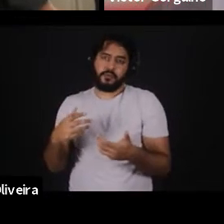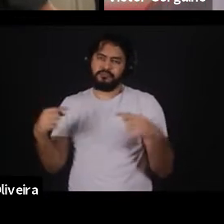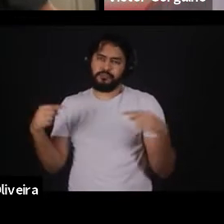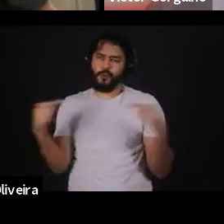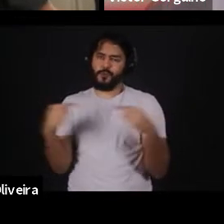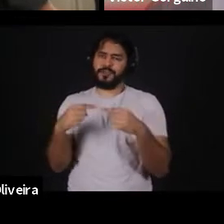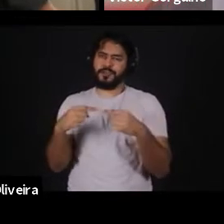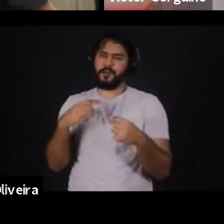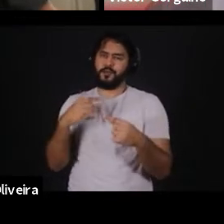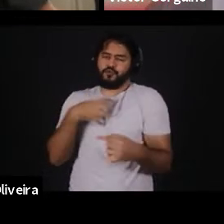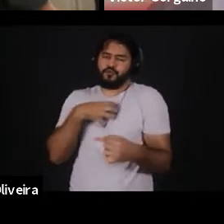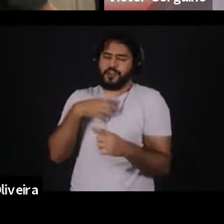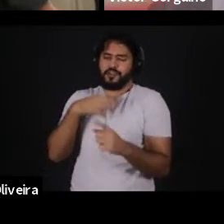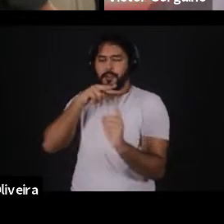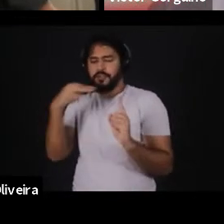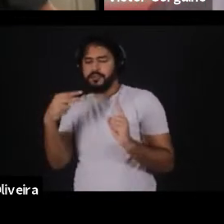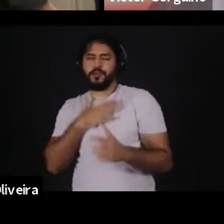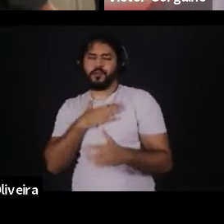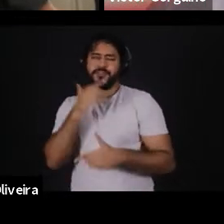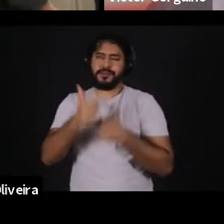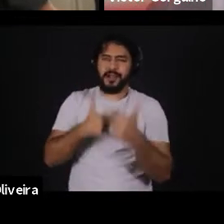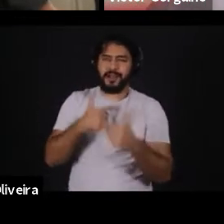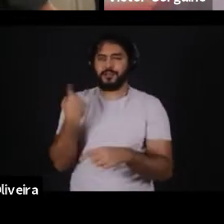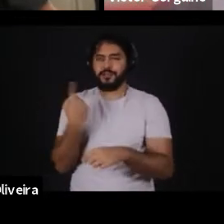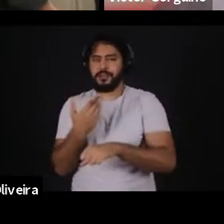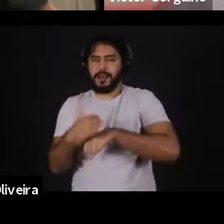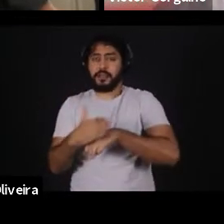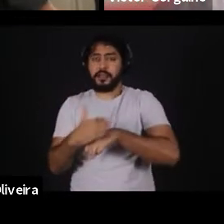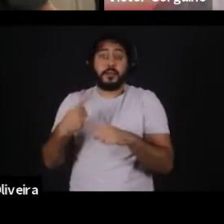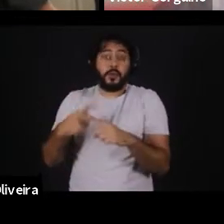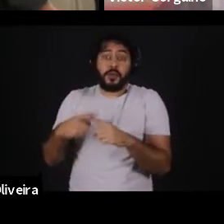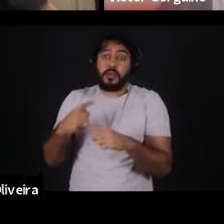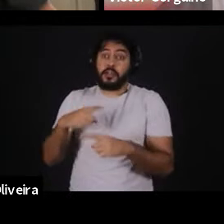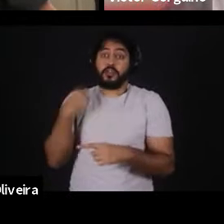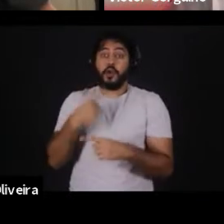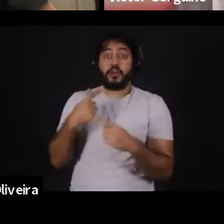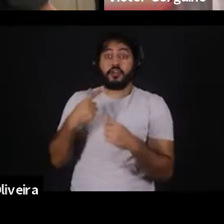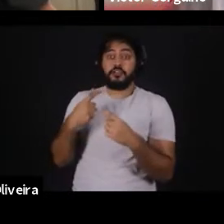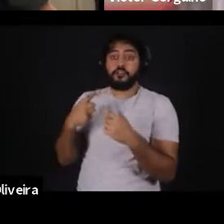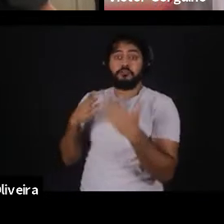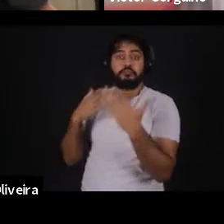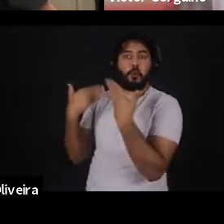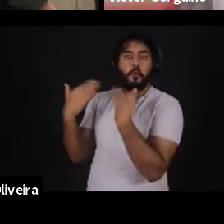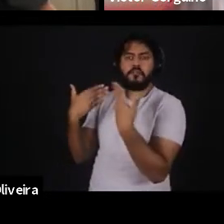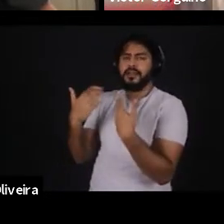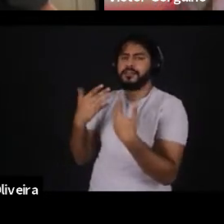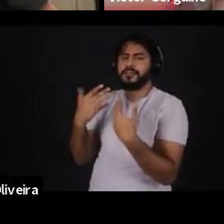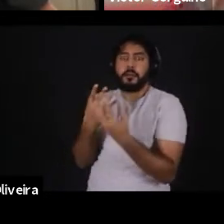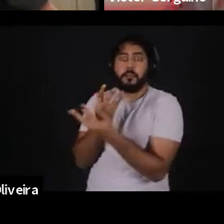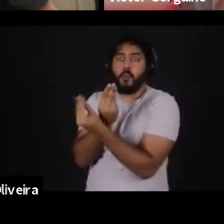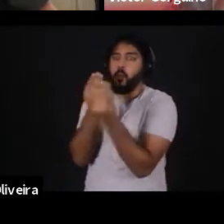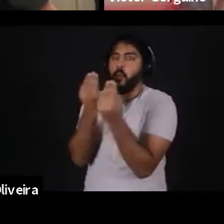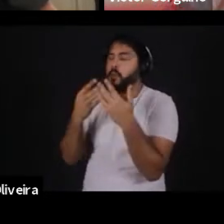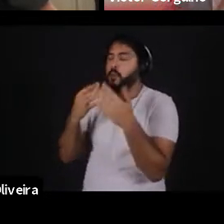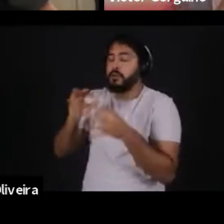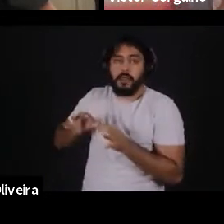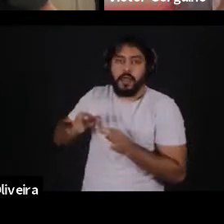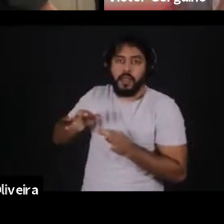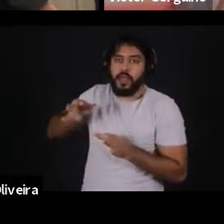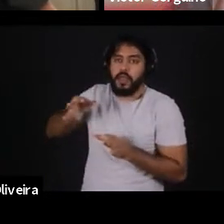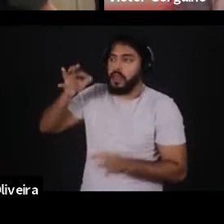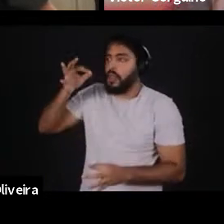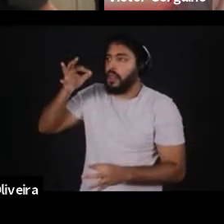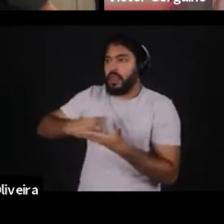porque a gente fala muito pouco sobre o que a gente está fazendo antes do trabalho, assim. A gente não É conversa muito muito, a gente doido, não é? teoriza